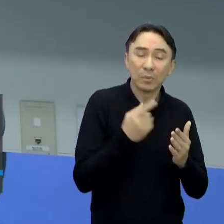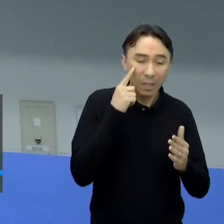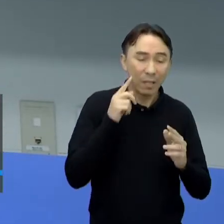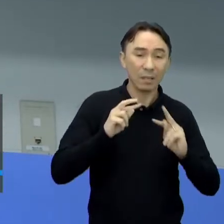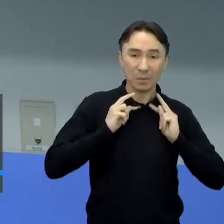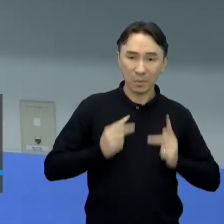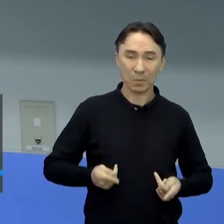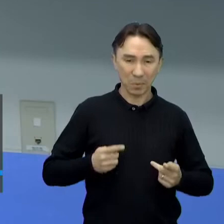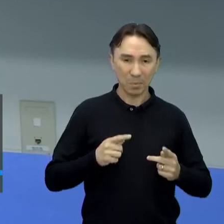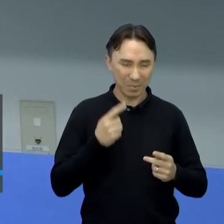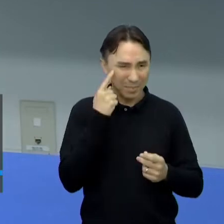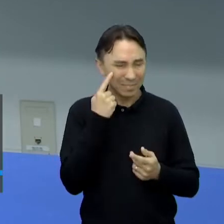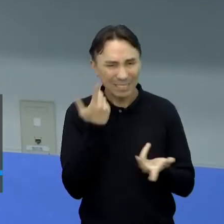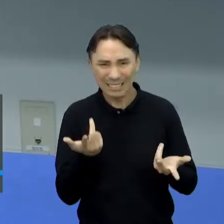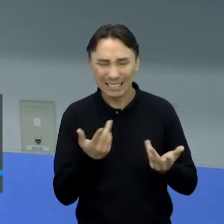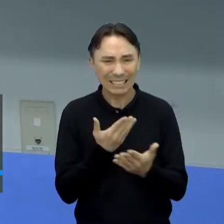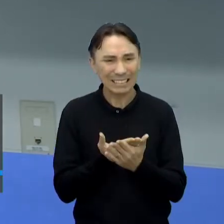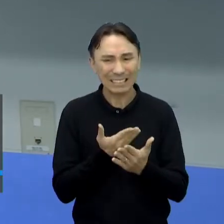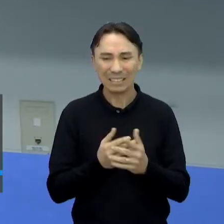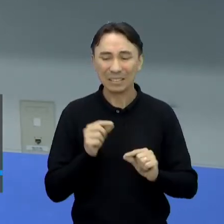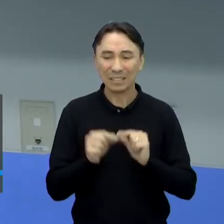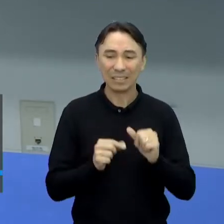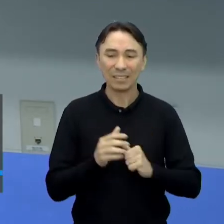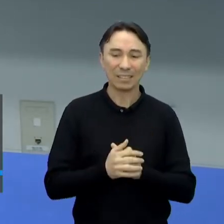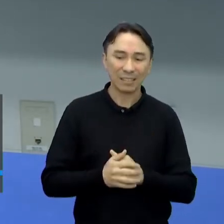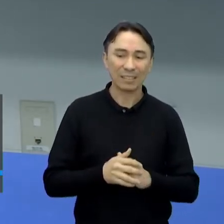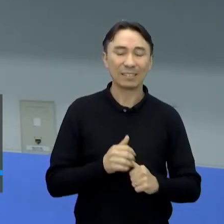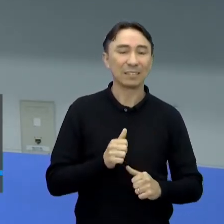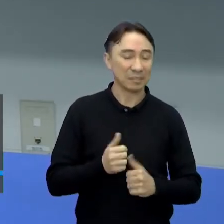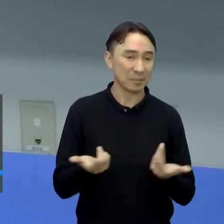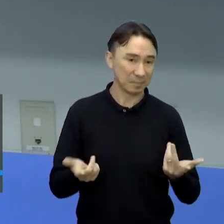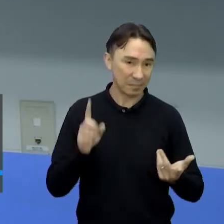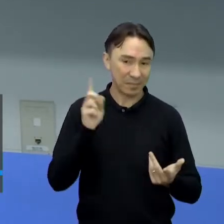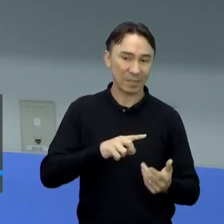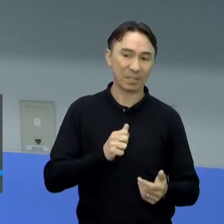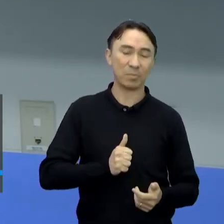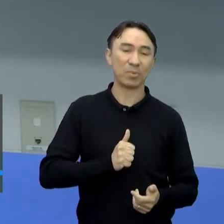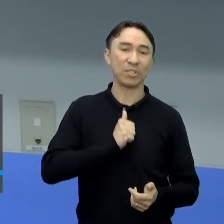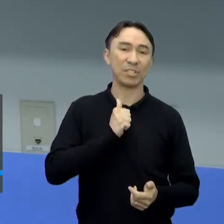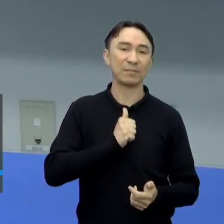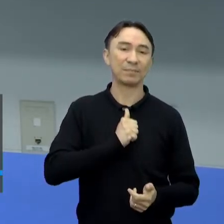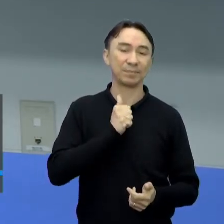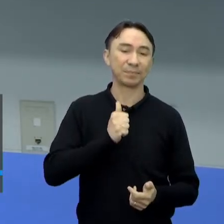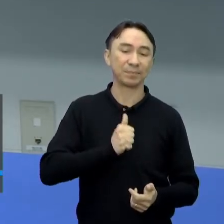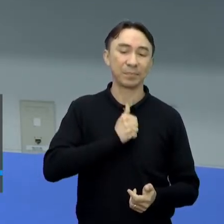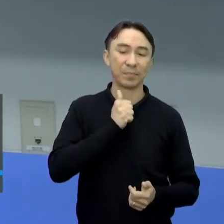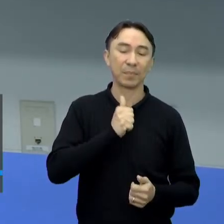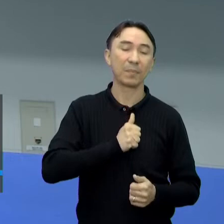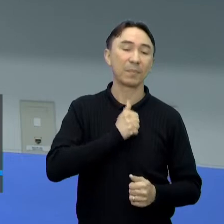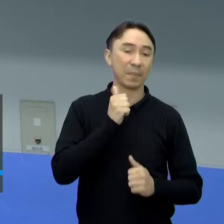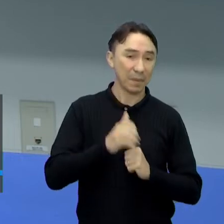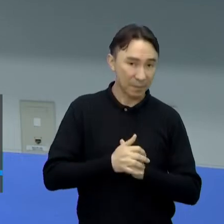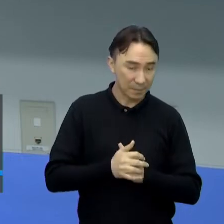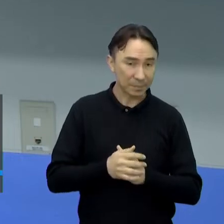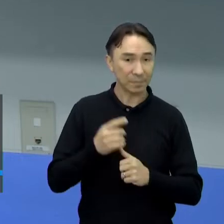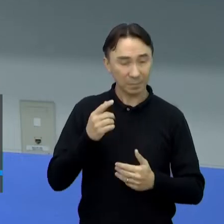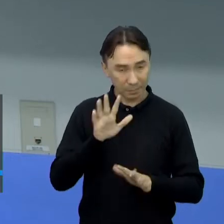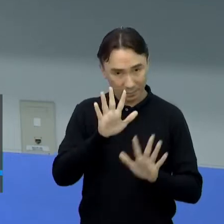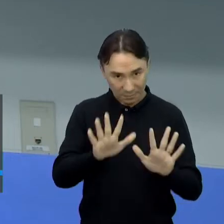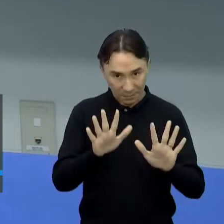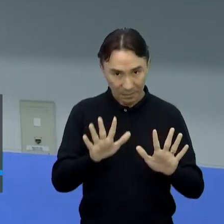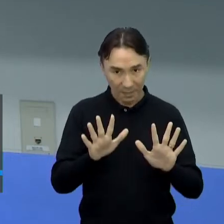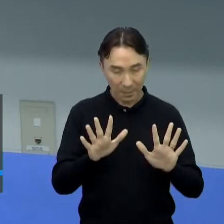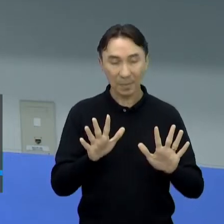estruturalista. Nossa, professor, mas essa conversa está muito erudita, dá para simplificar?